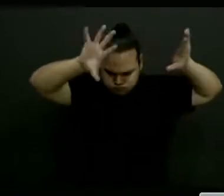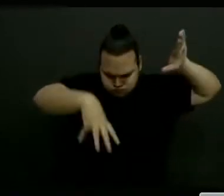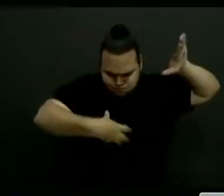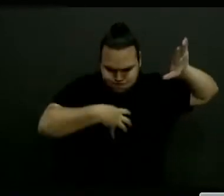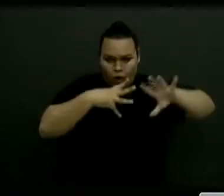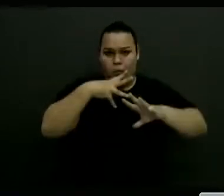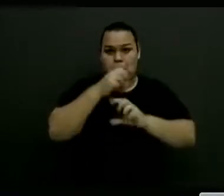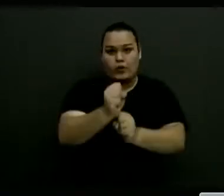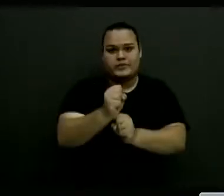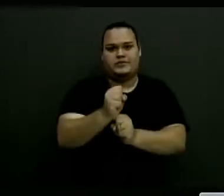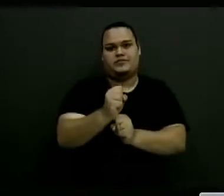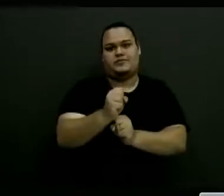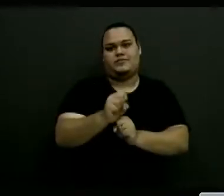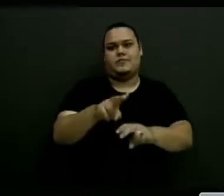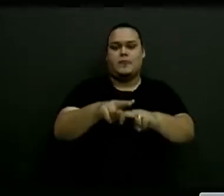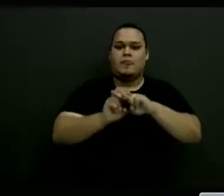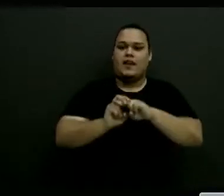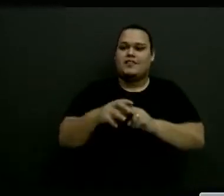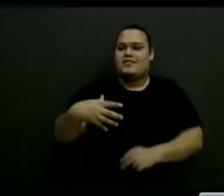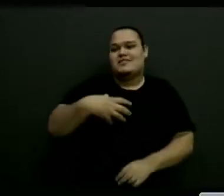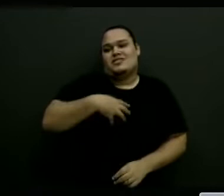Isso é formoso.